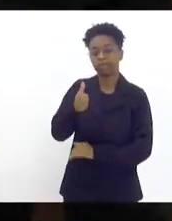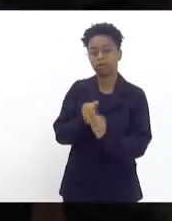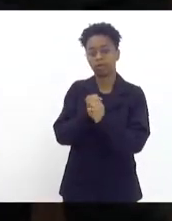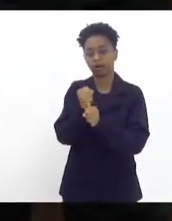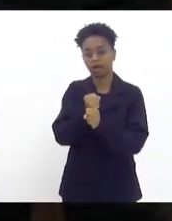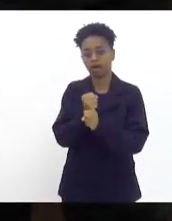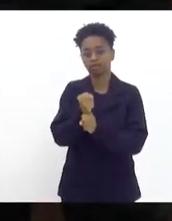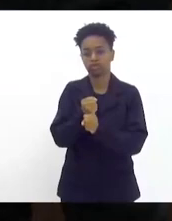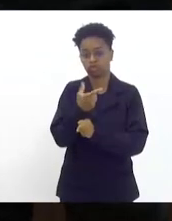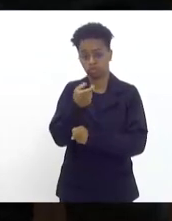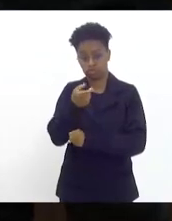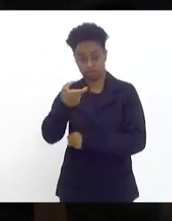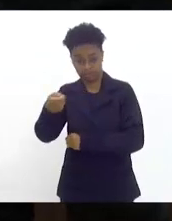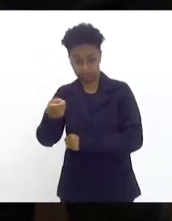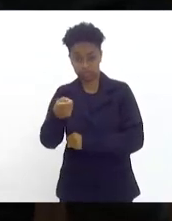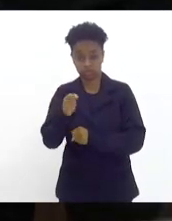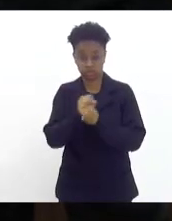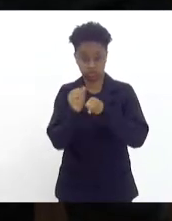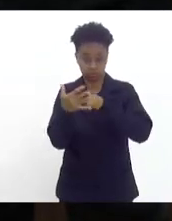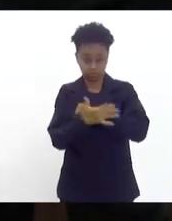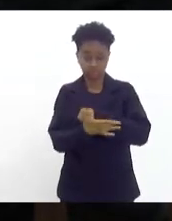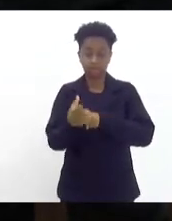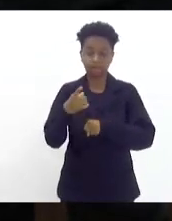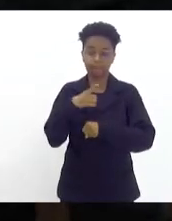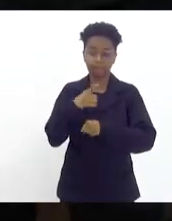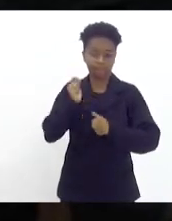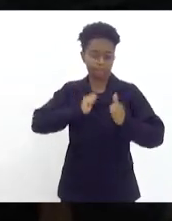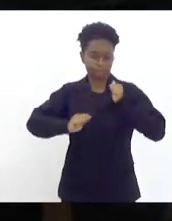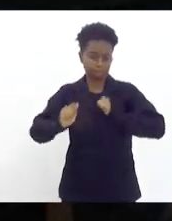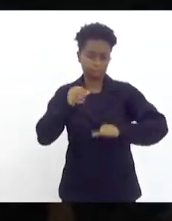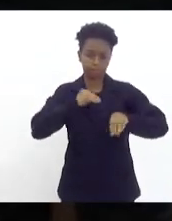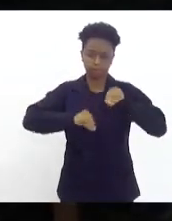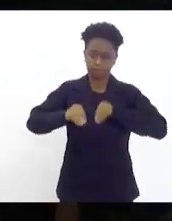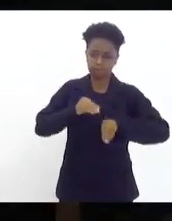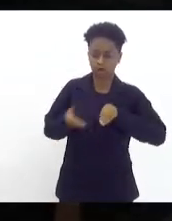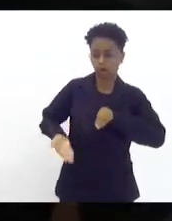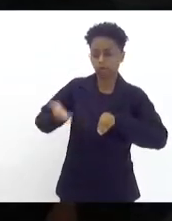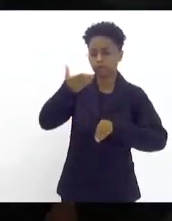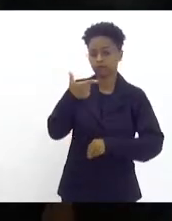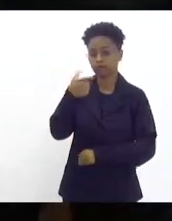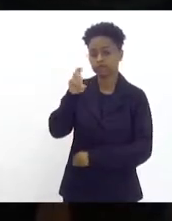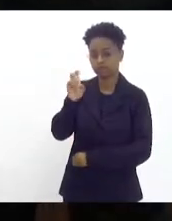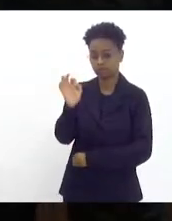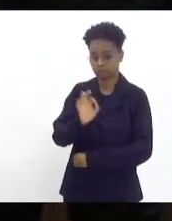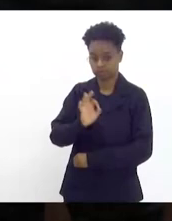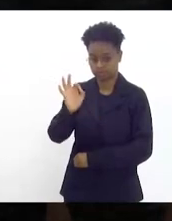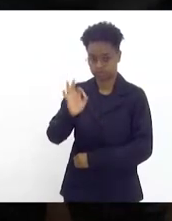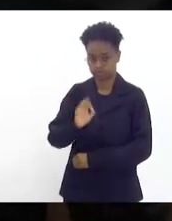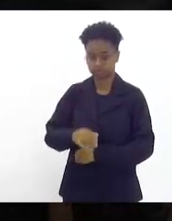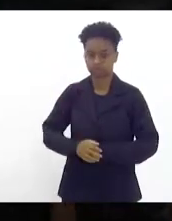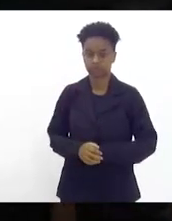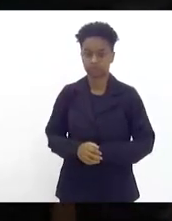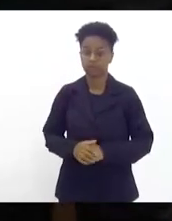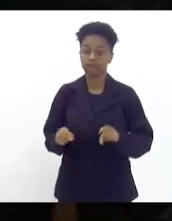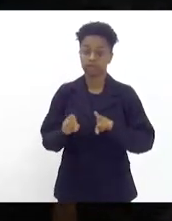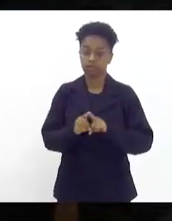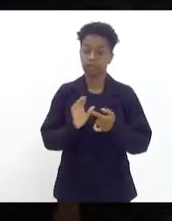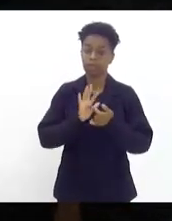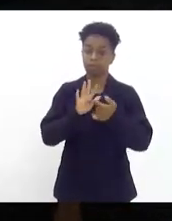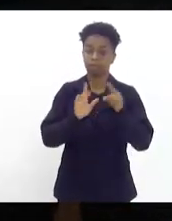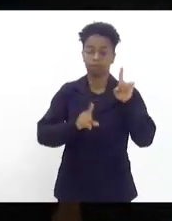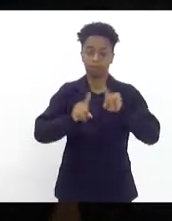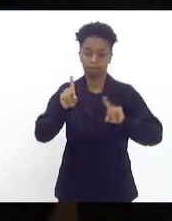covid-19 a preferência global de ansiedade depressão Aumentou 25% e dados da organização